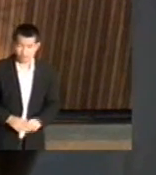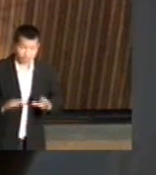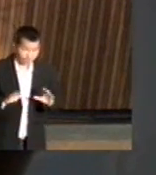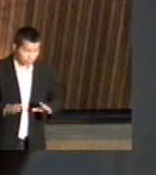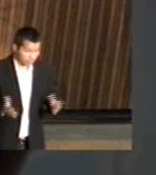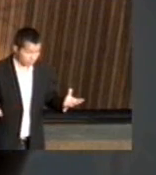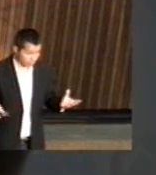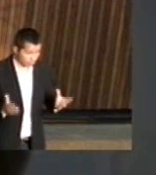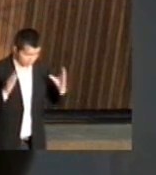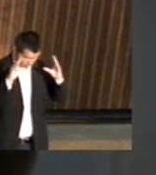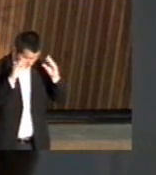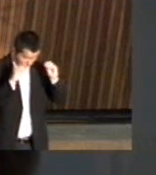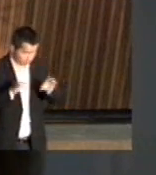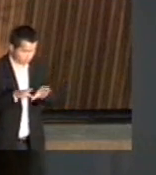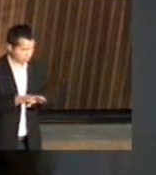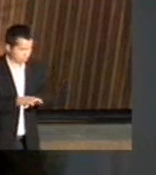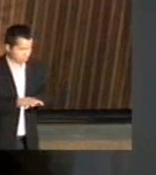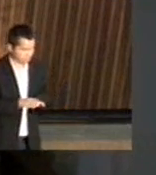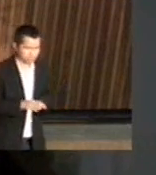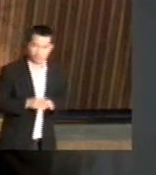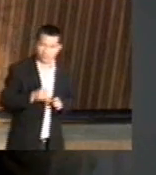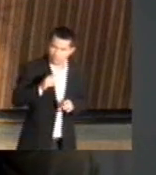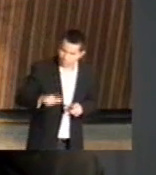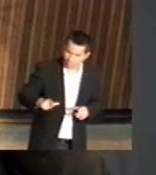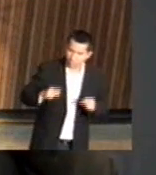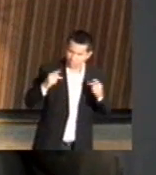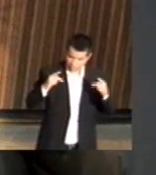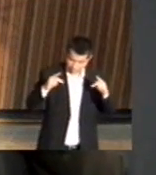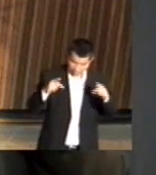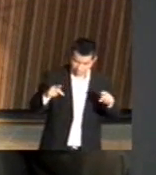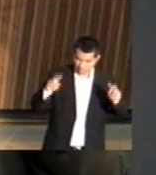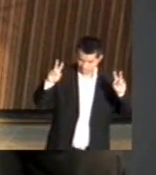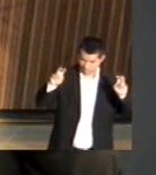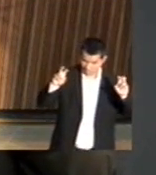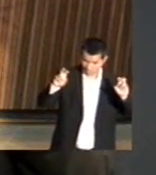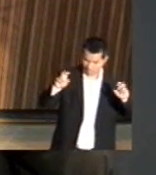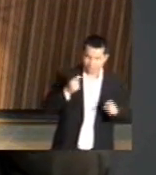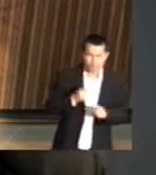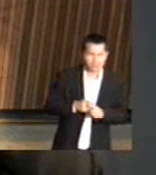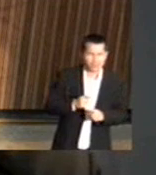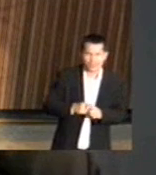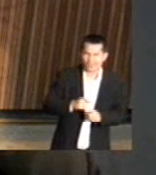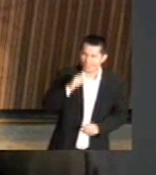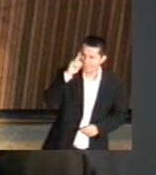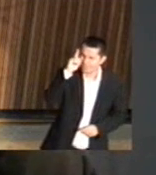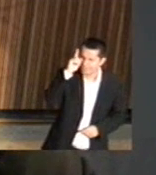direitos para que haja paz e salvação na sua casa,